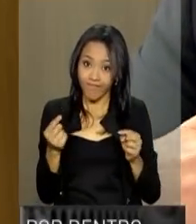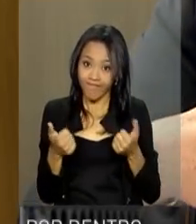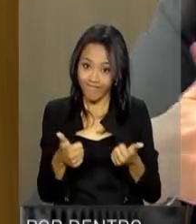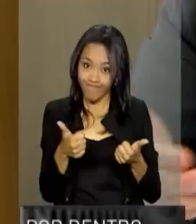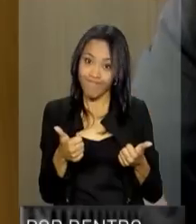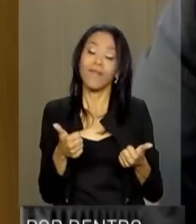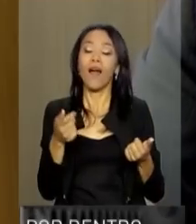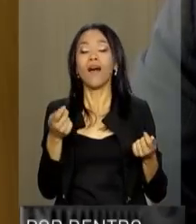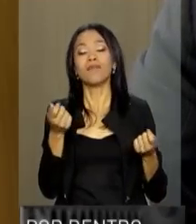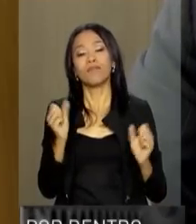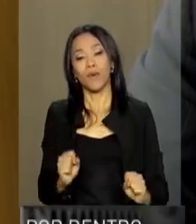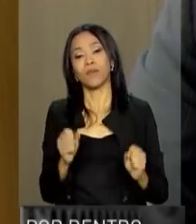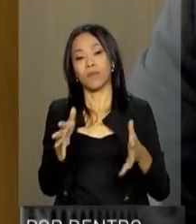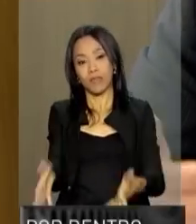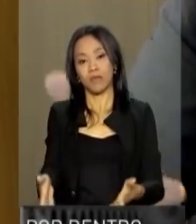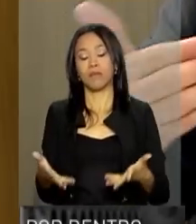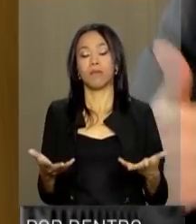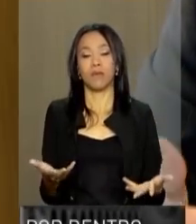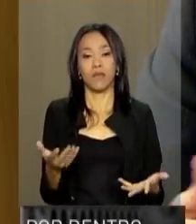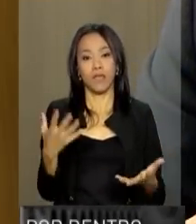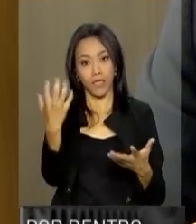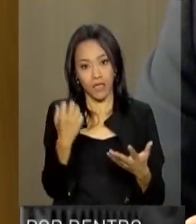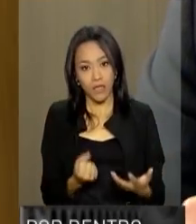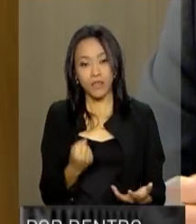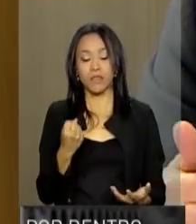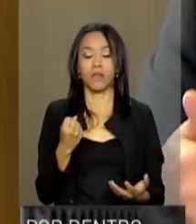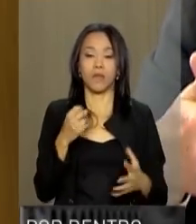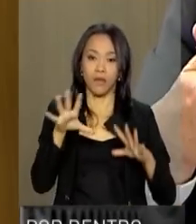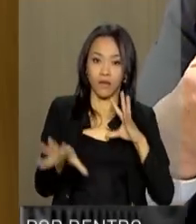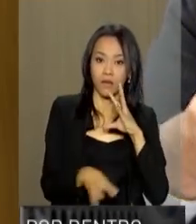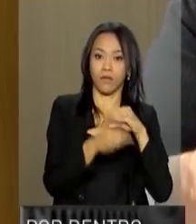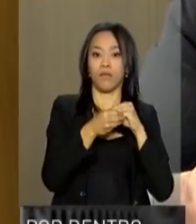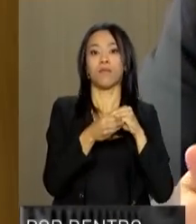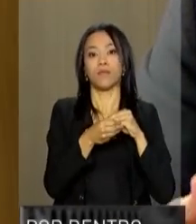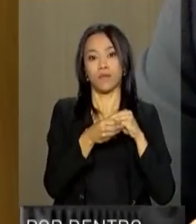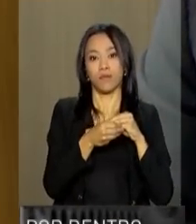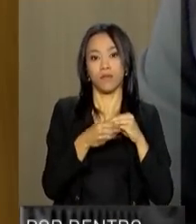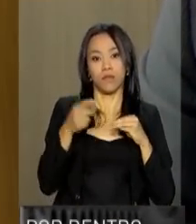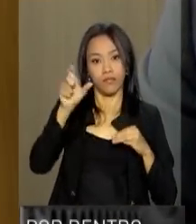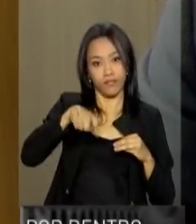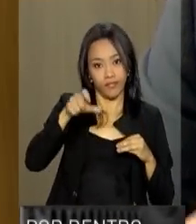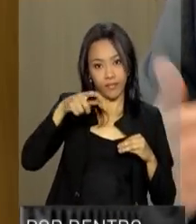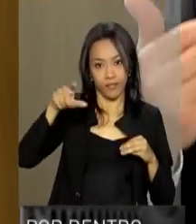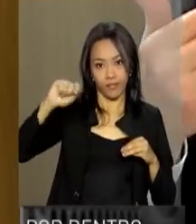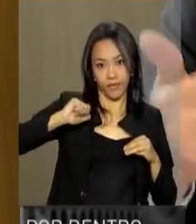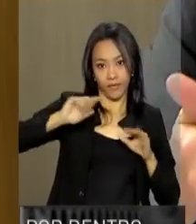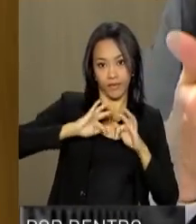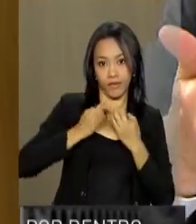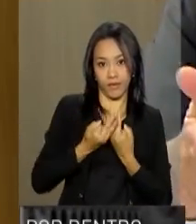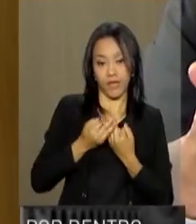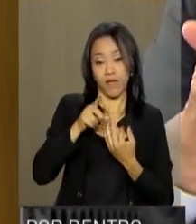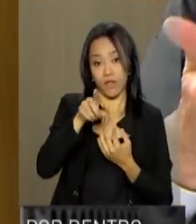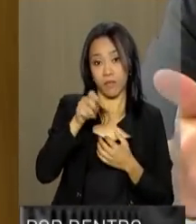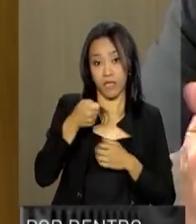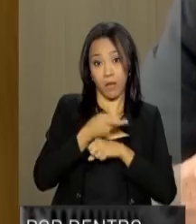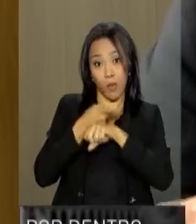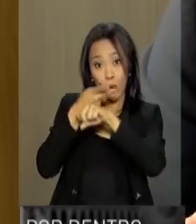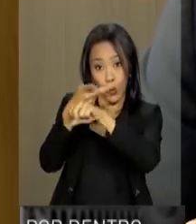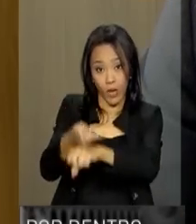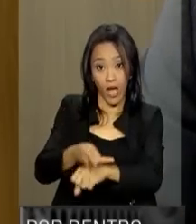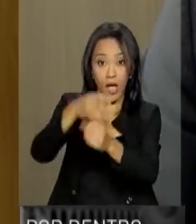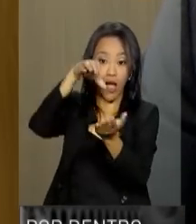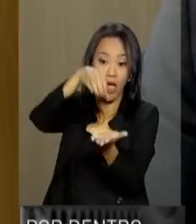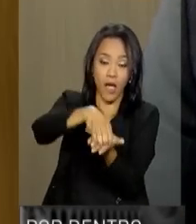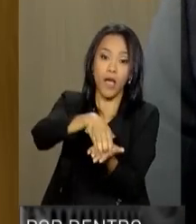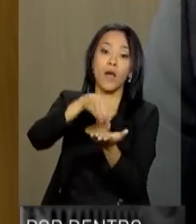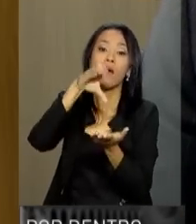apto a entrar no programa e recebeu com a complementação de renda ela vai procurar 8 deve procurar aí o caso o